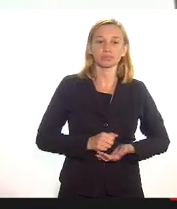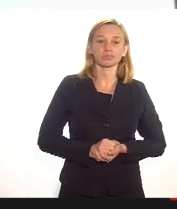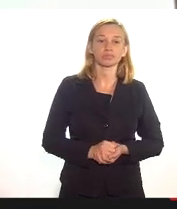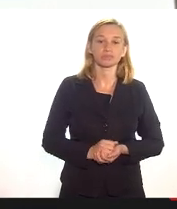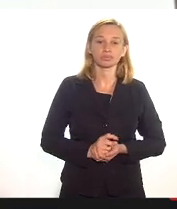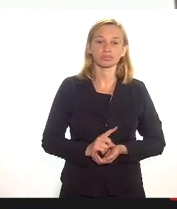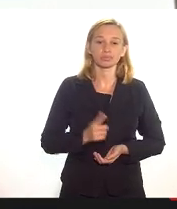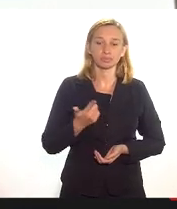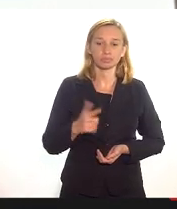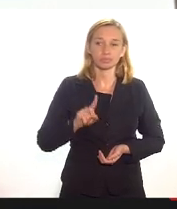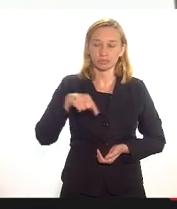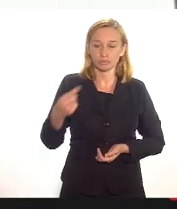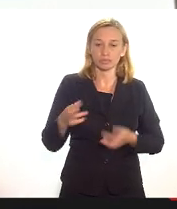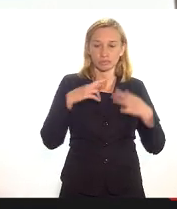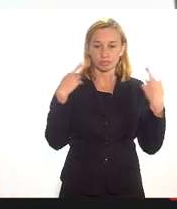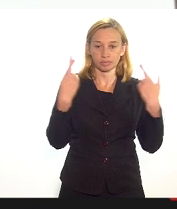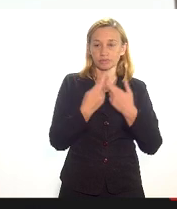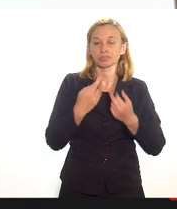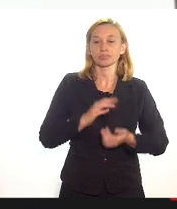mais ativamente